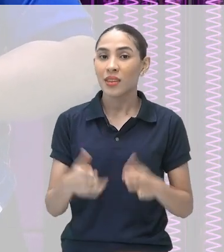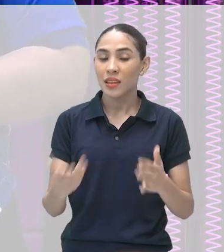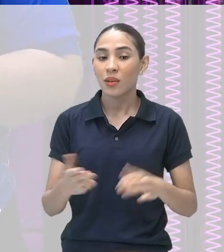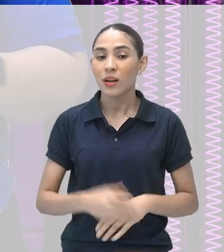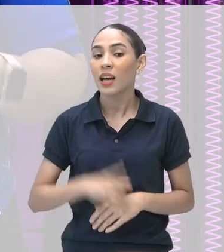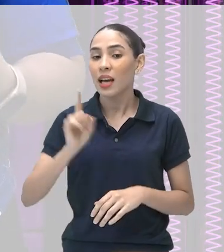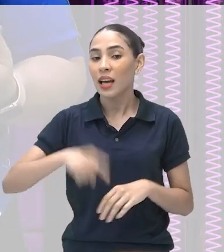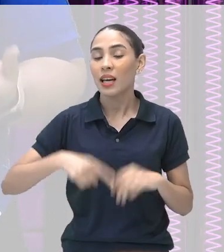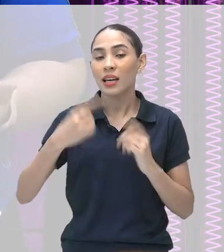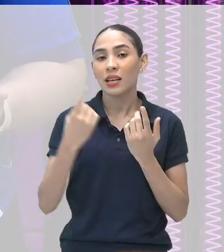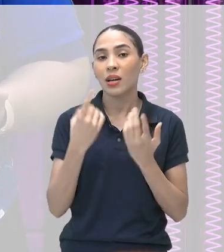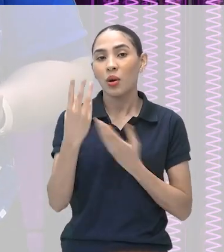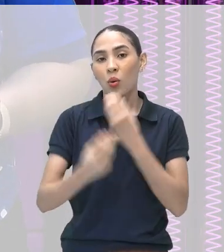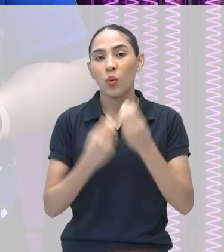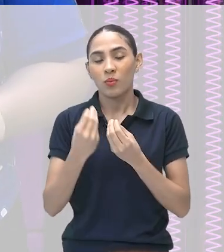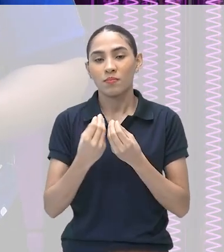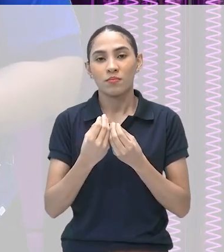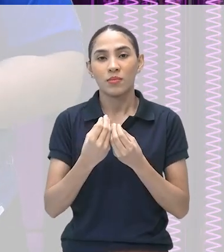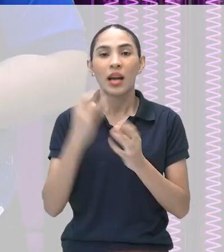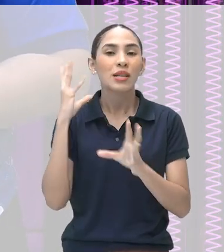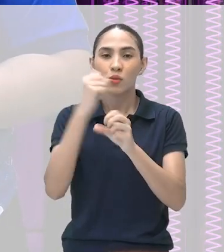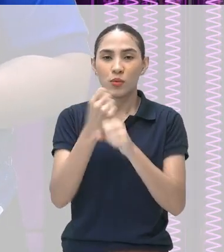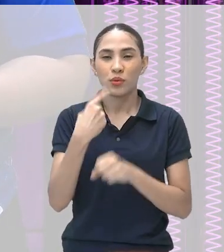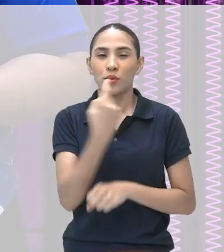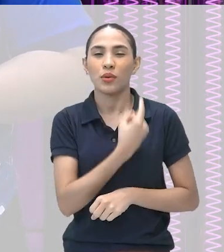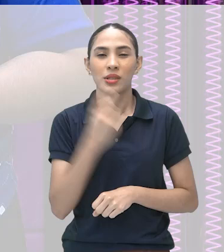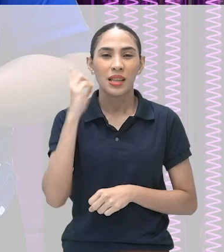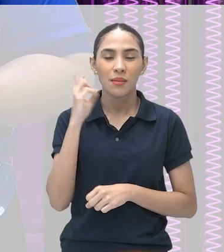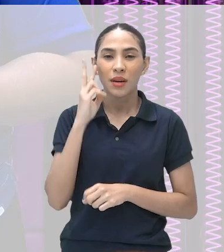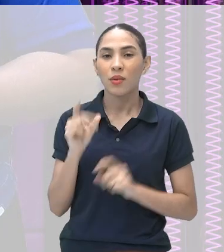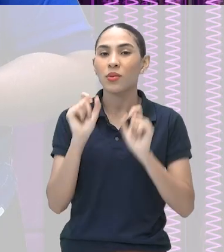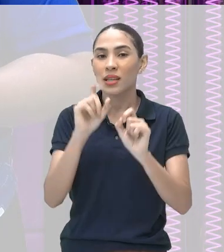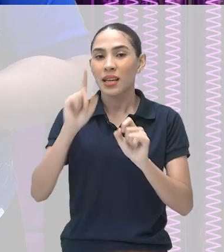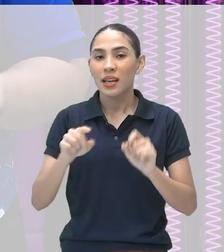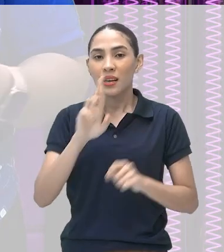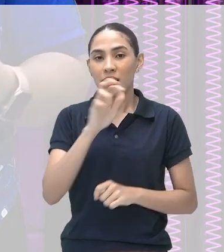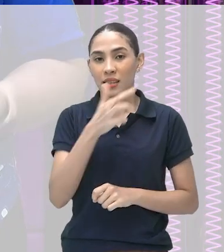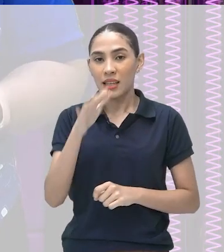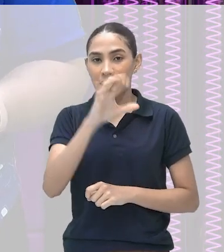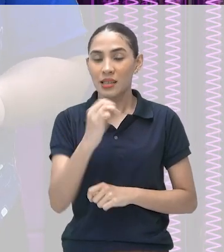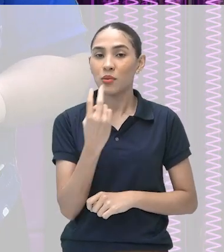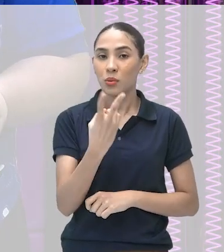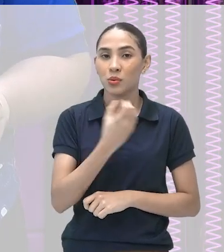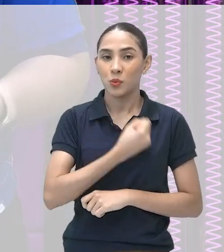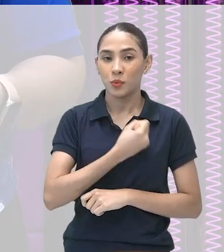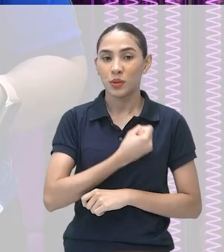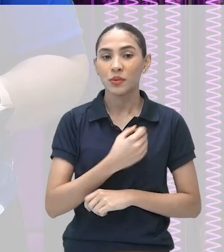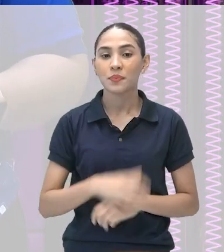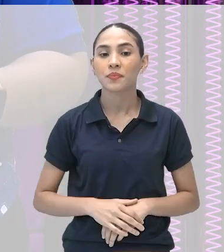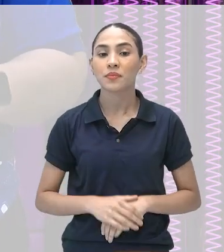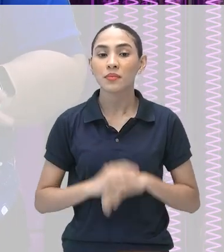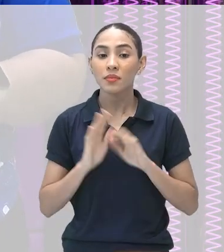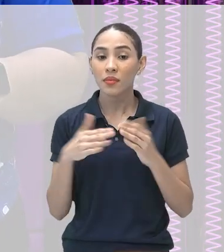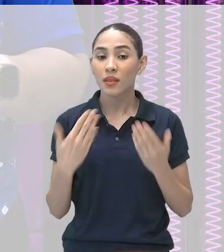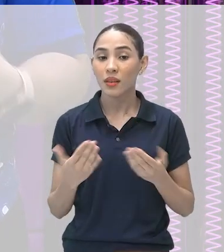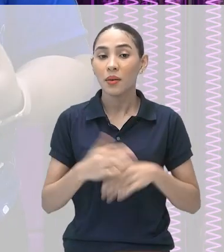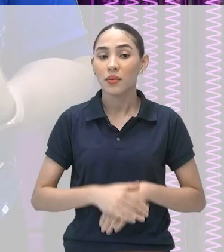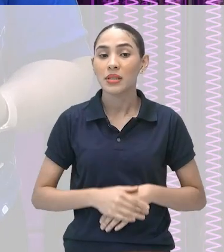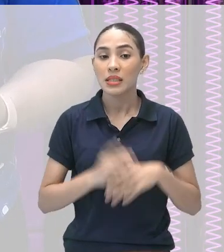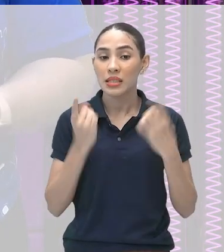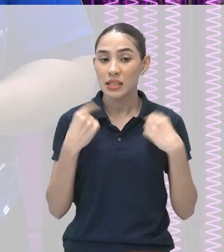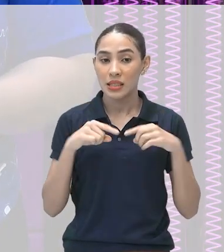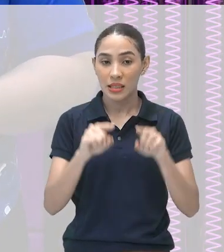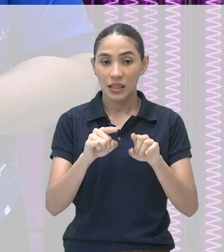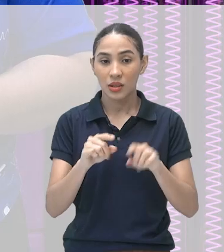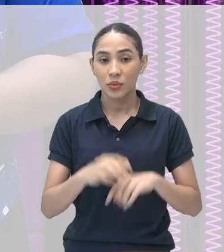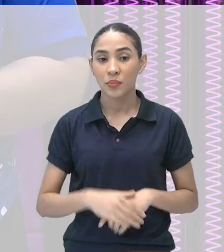essa é a forma de a gente relembrar aí o que seria razão entre dois números. E aí, seguindo aí o